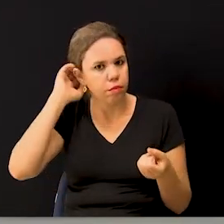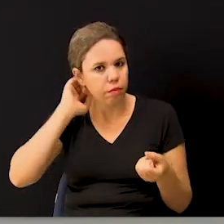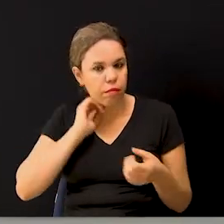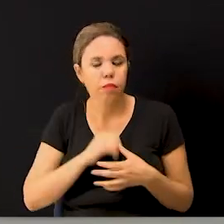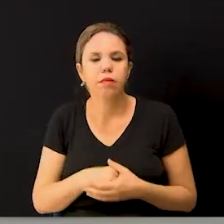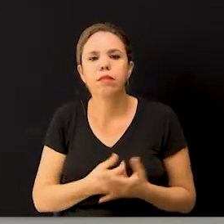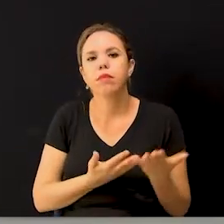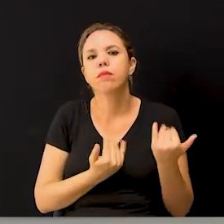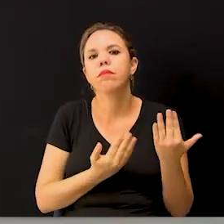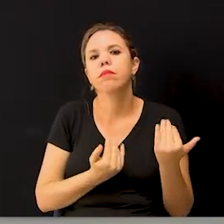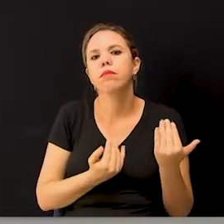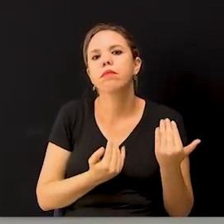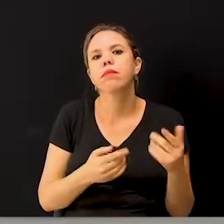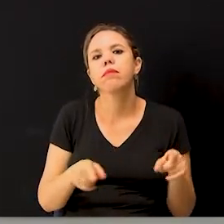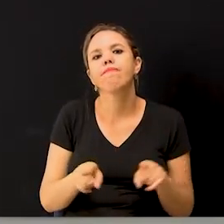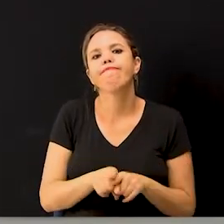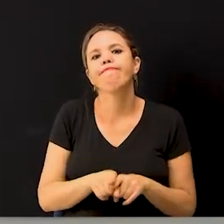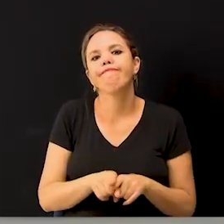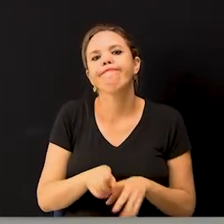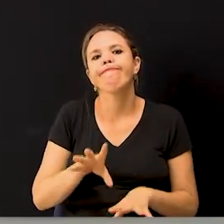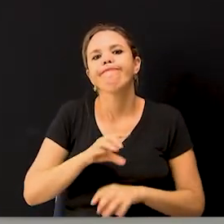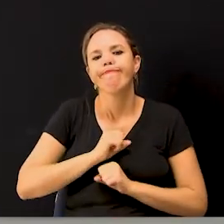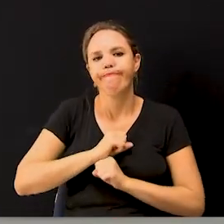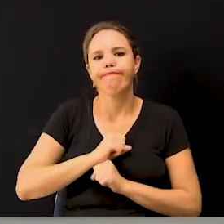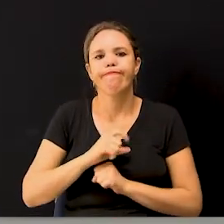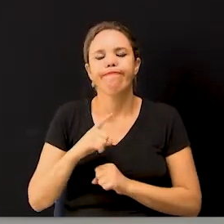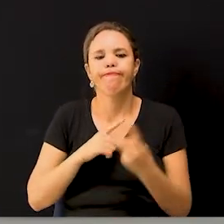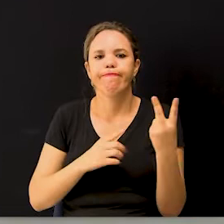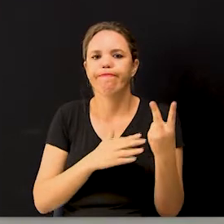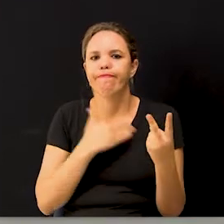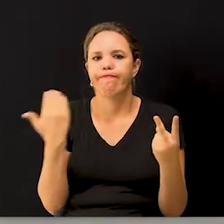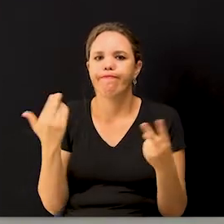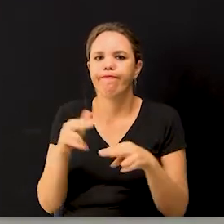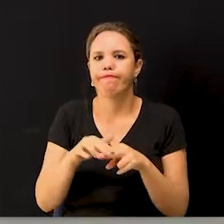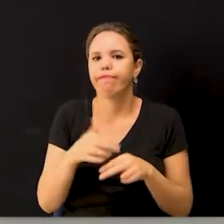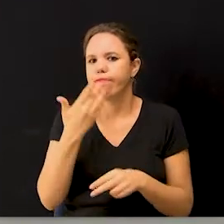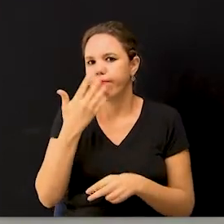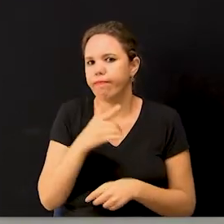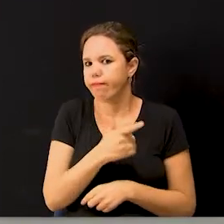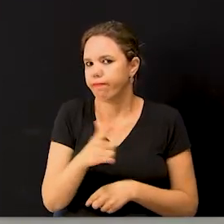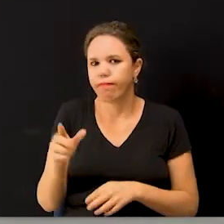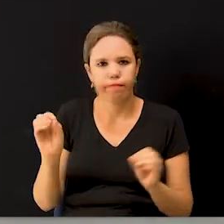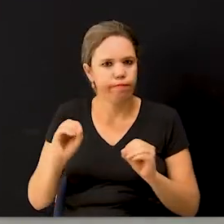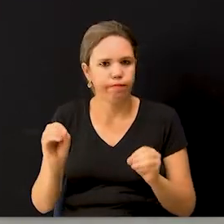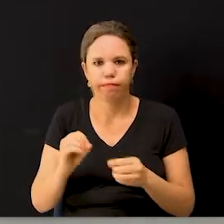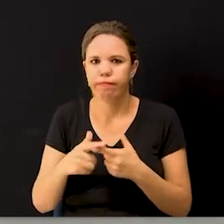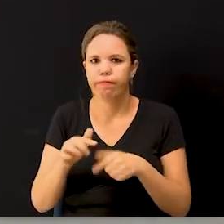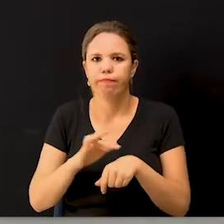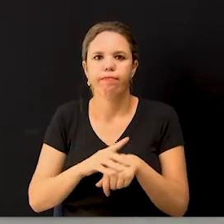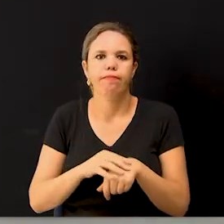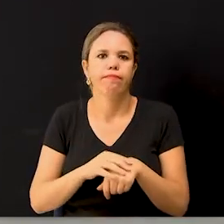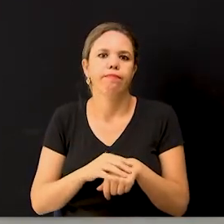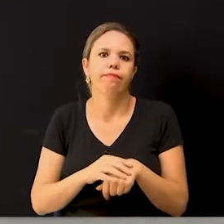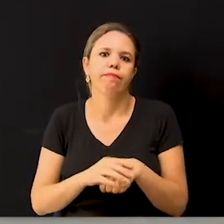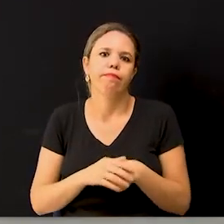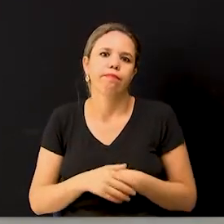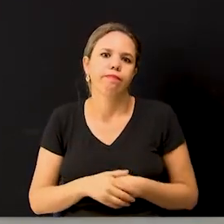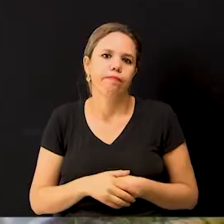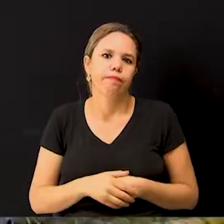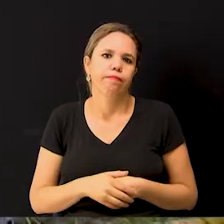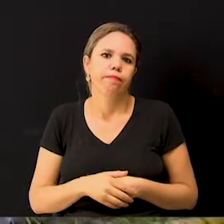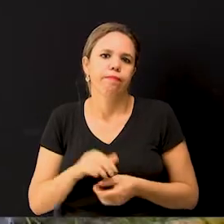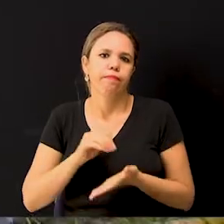né, jovenzinhos também estão sendo acometidos. Tivemos 2 óbitos por crianças que não tinham nenhuma comorbidade tão